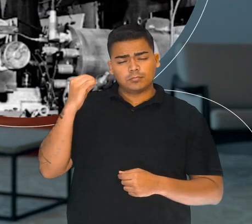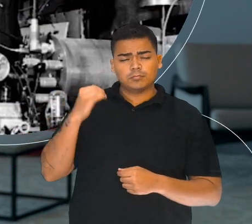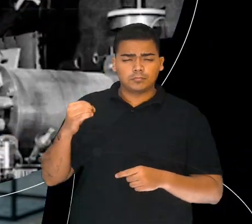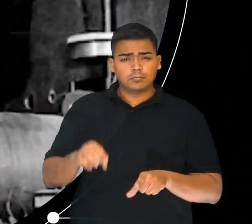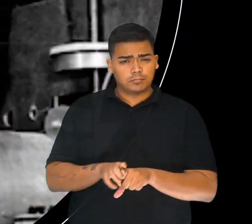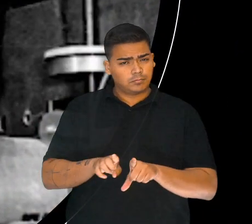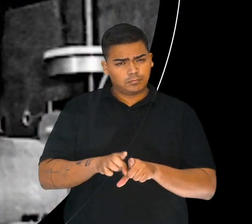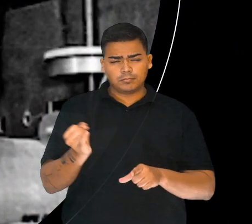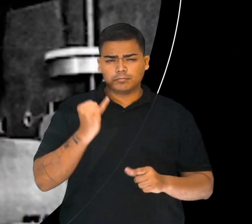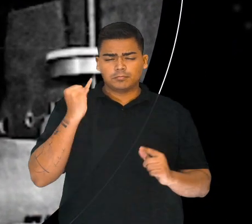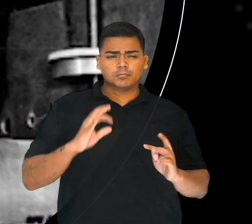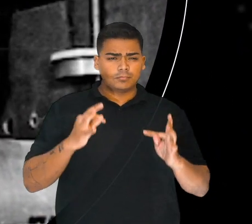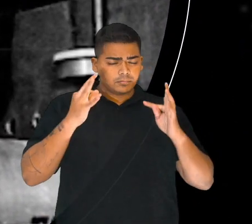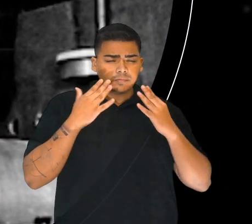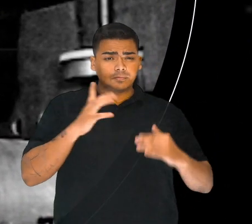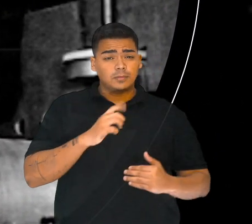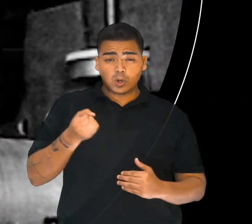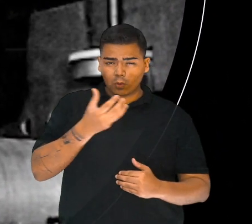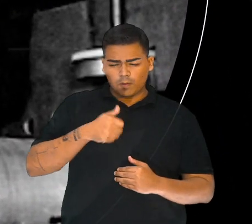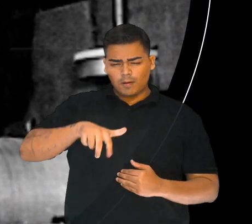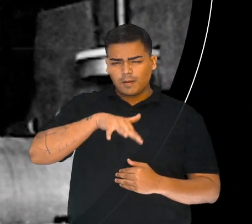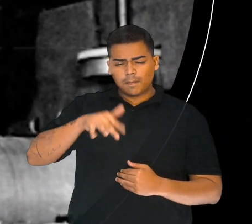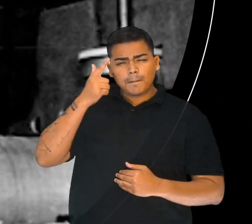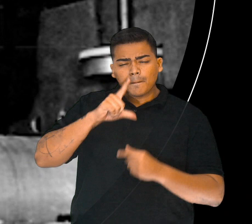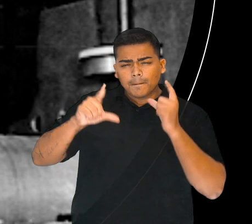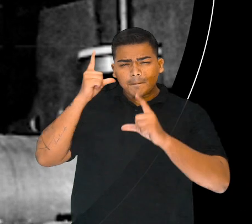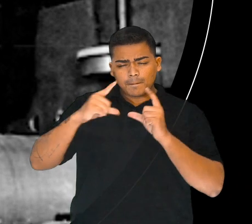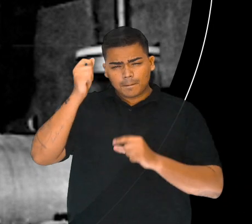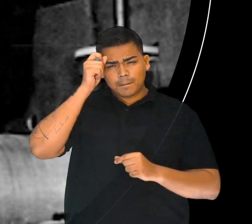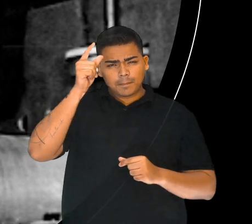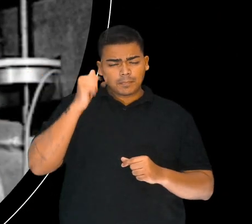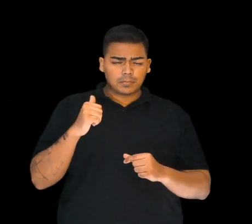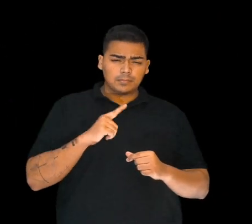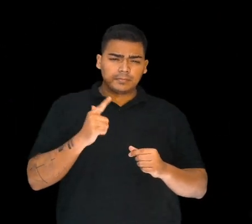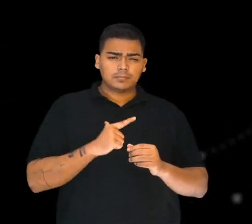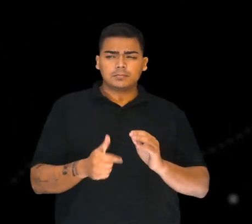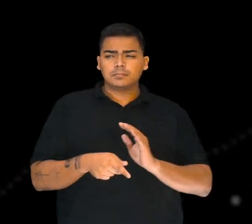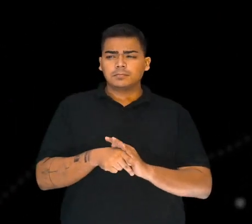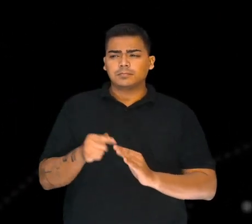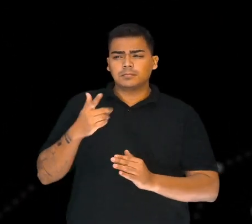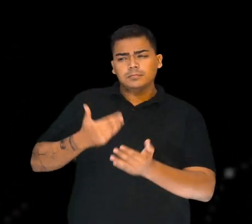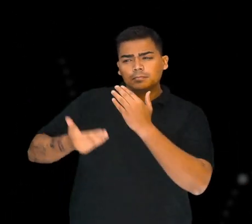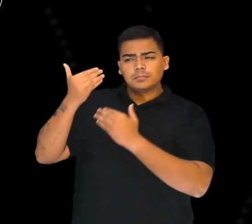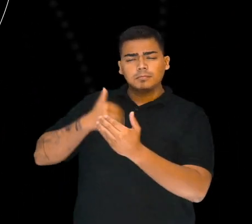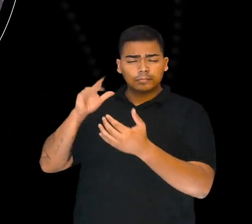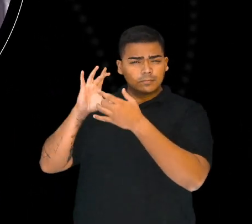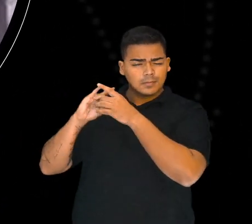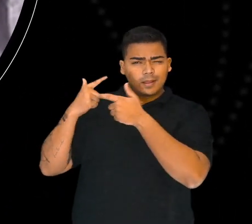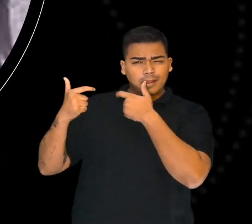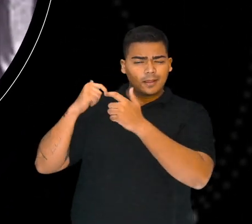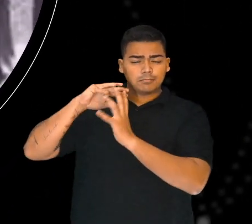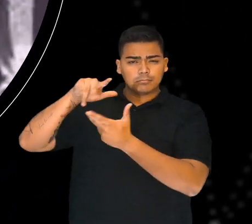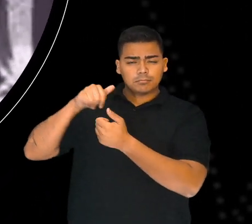projeção internacional, né? O primeiro ambiente de inovação que surge no mundo é em 1951, quando Stanford, logo pós Segunda Guerra